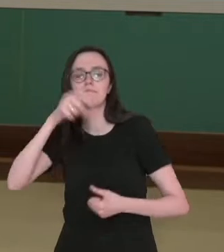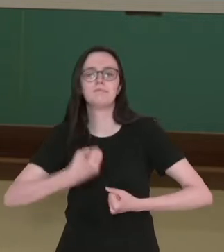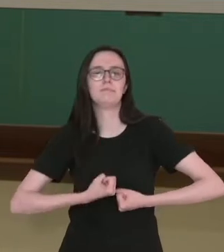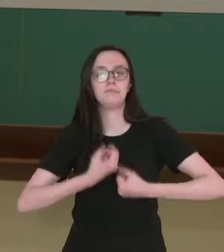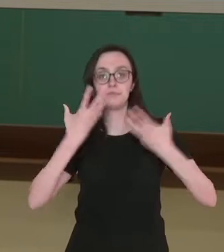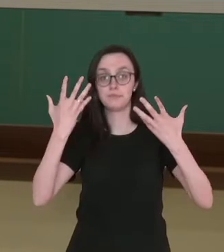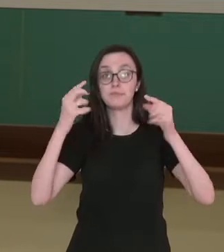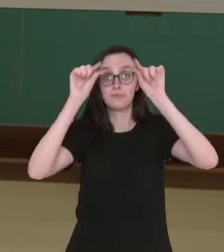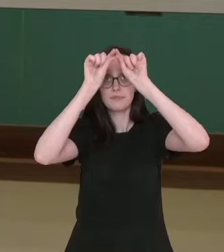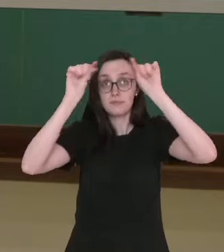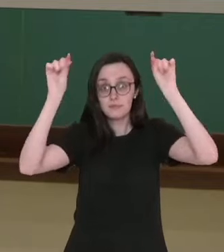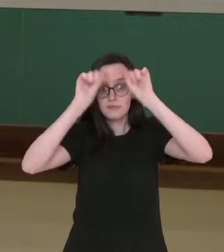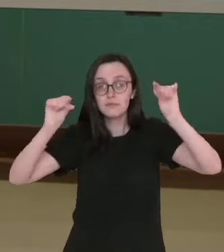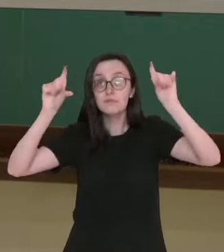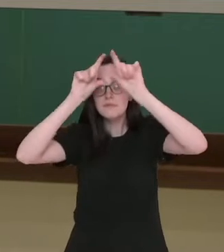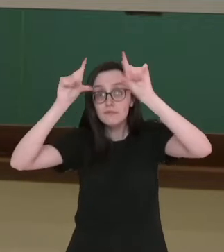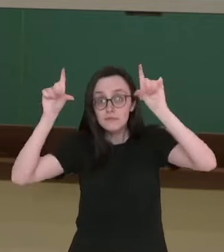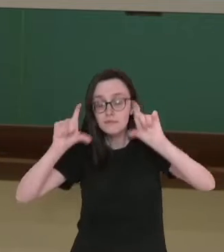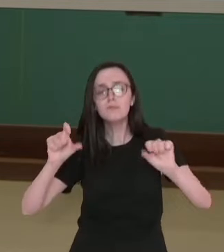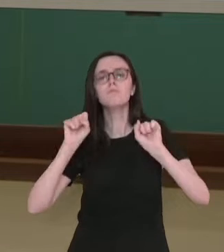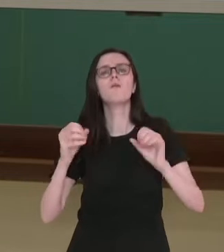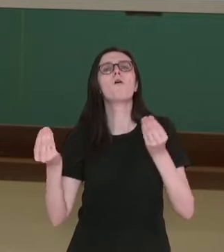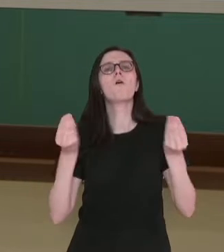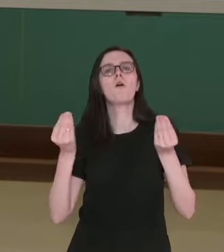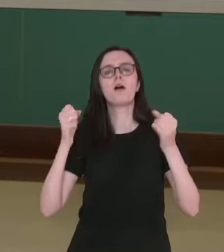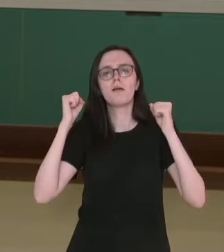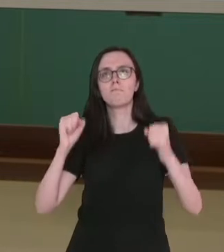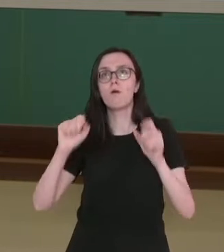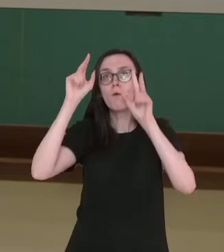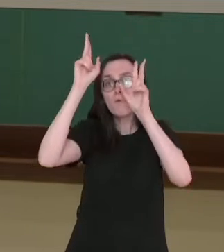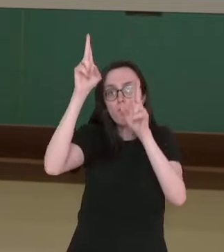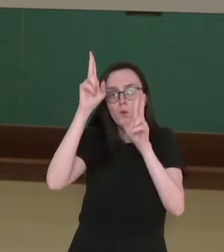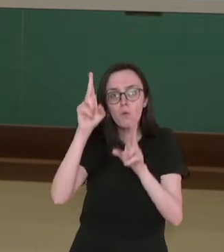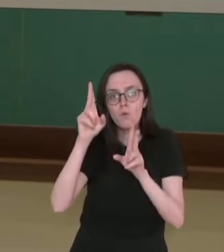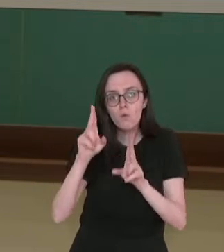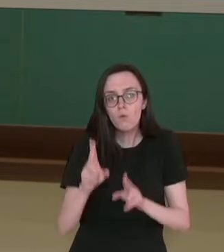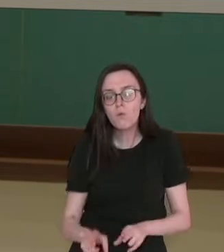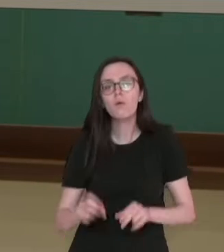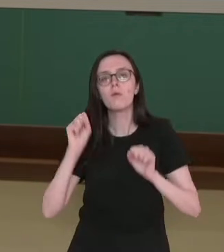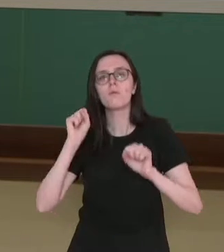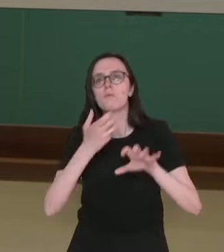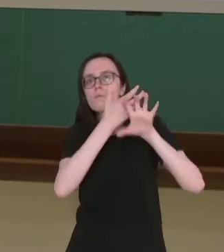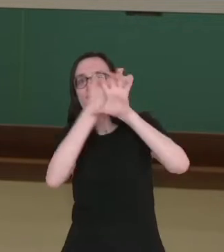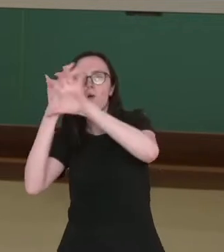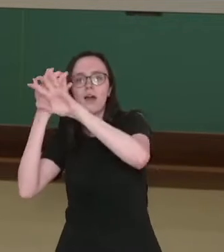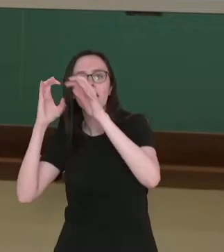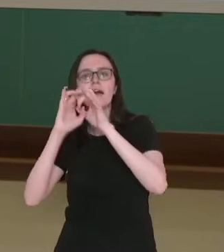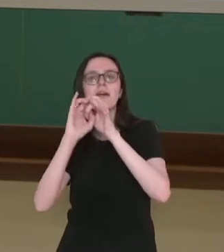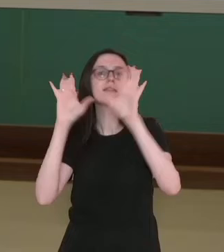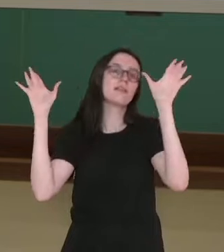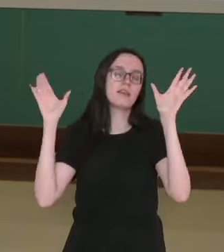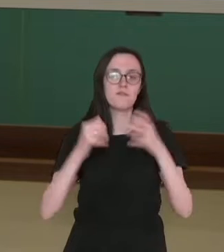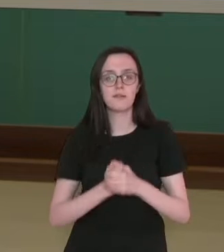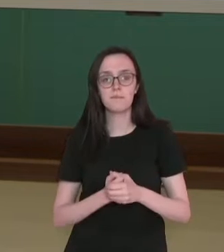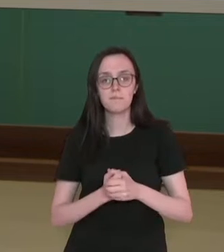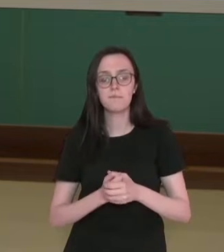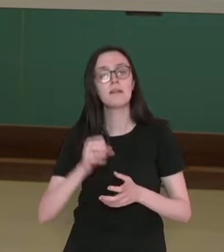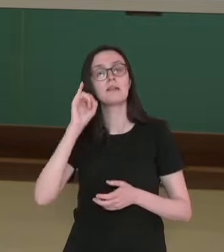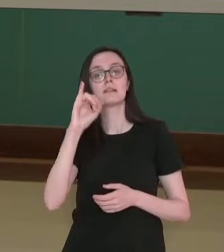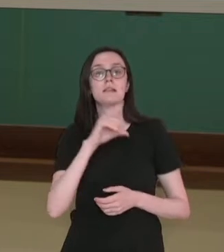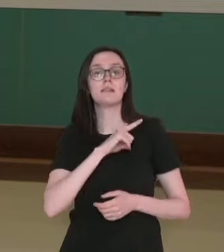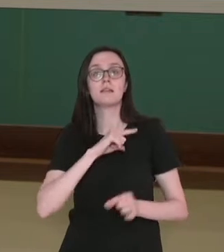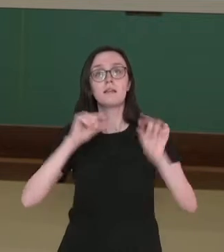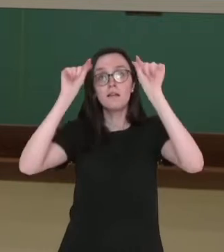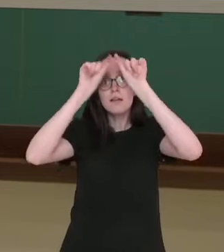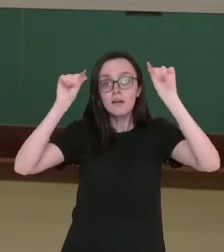esses versos, então, podem ser versos regulares, brancos, livres. Se for composto por